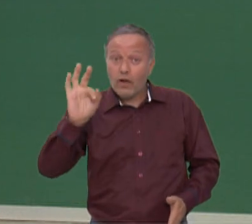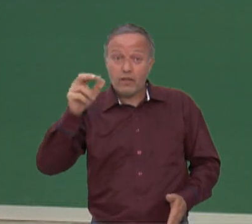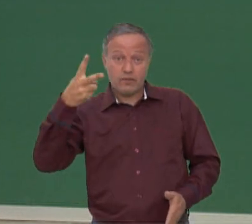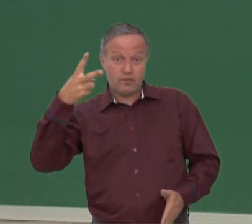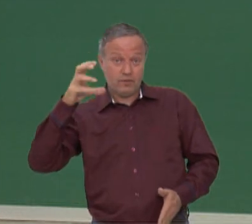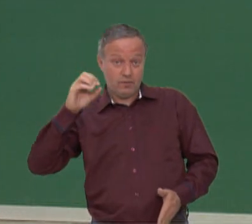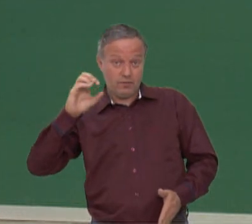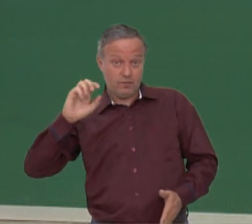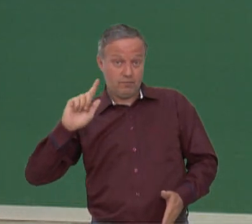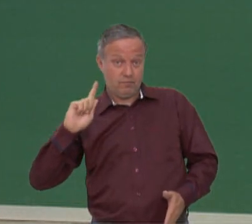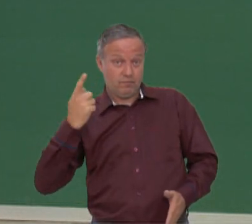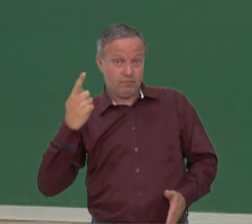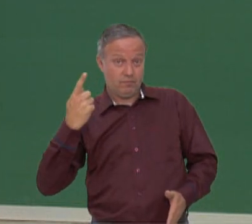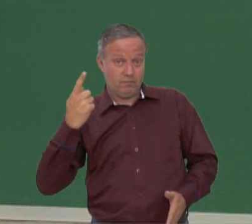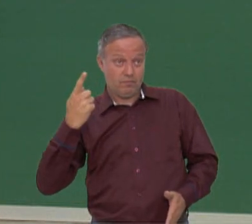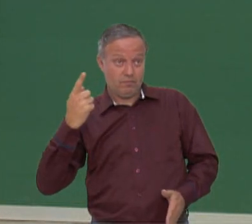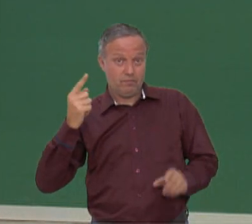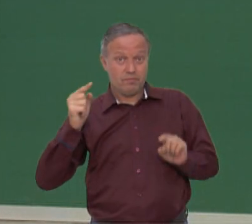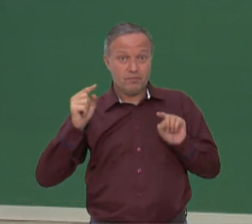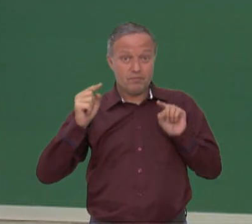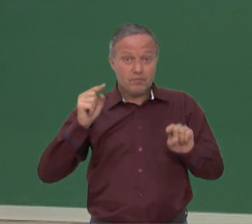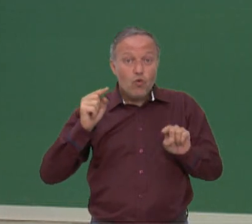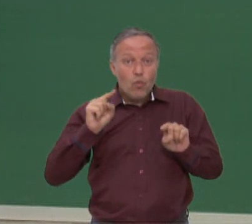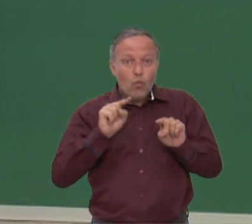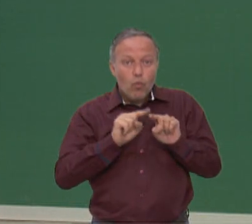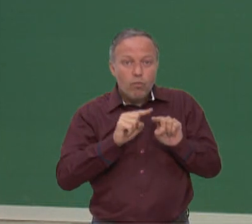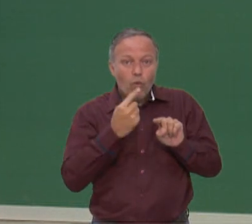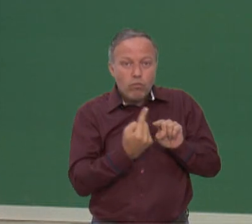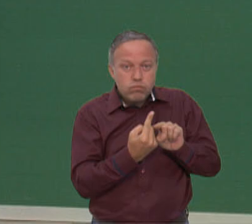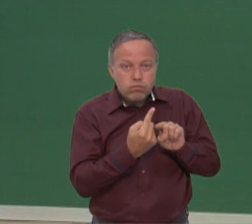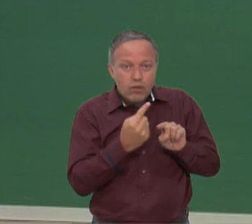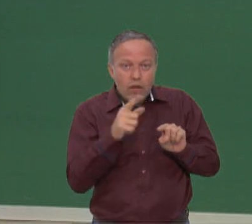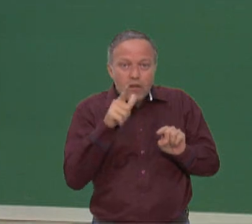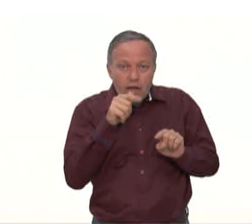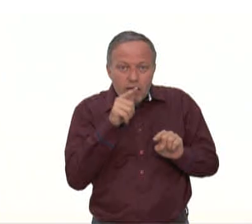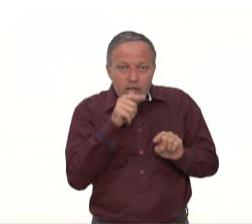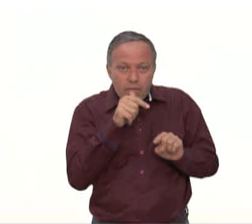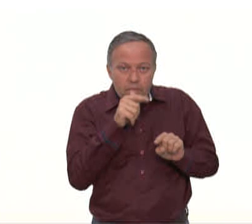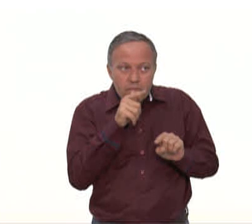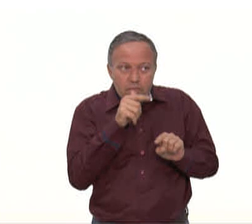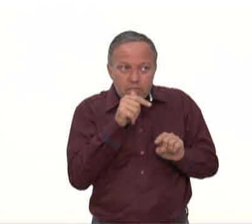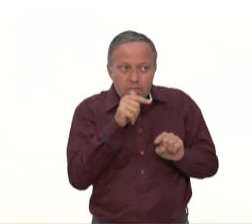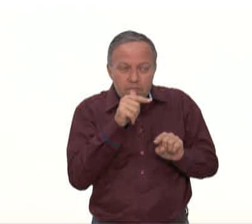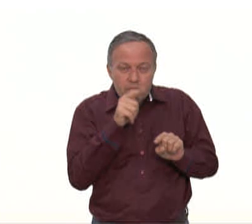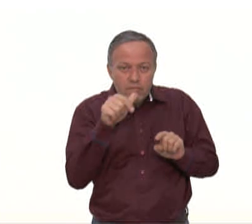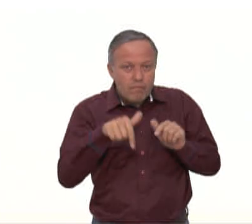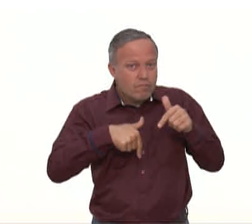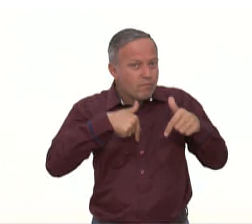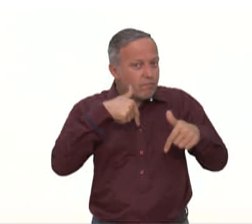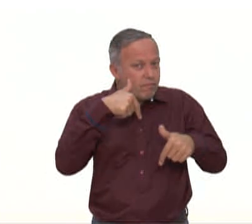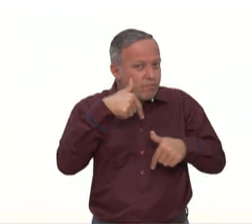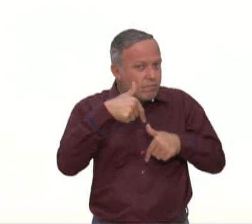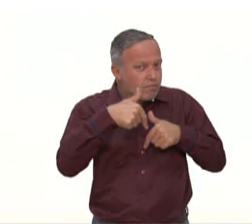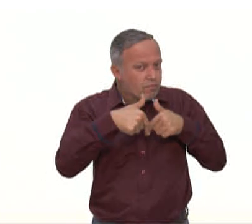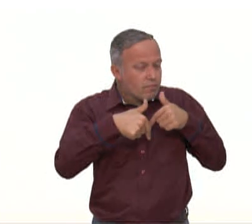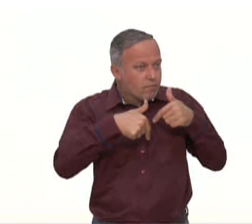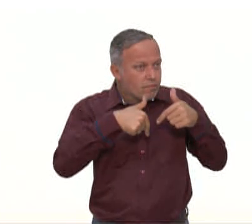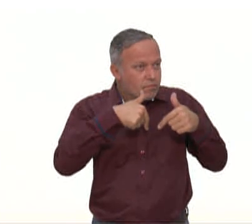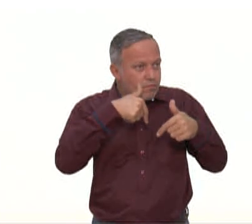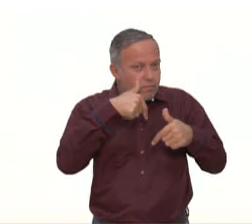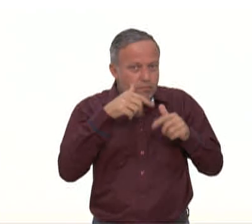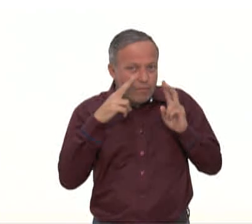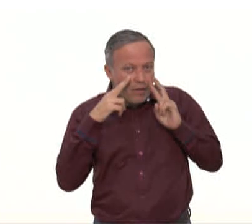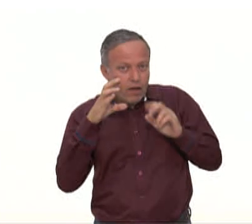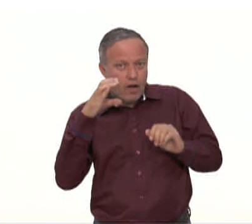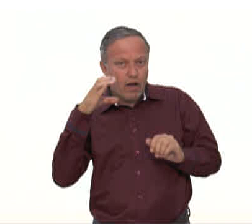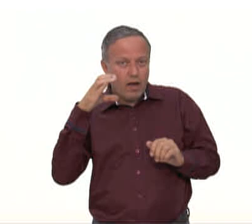200 graus. Esse ponto 1, percebam que está na fase líquida, então a gente vai estar trabalhando com esse correspondente que seria ali